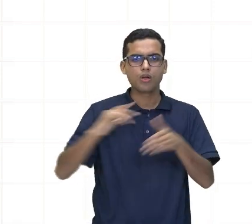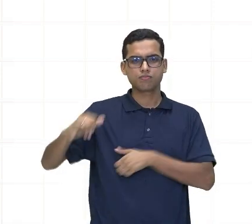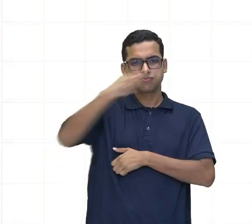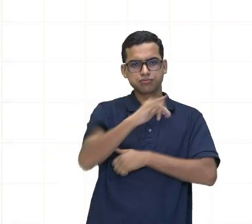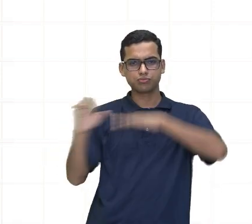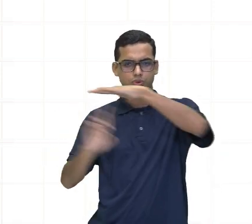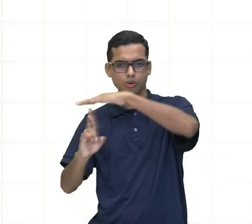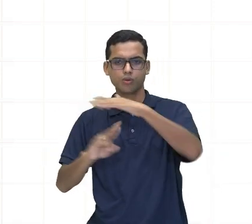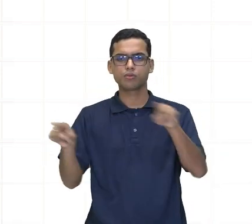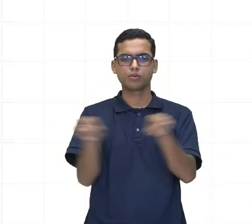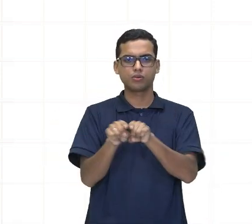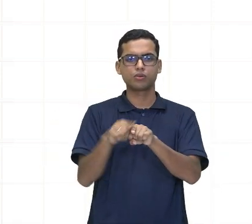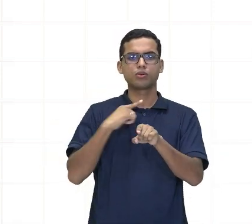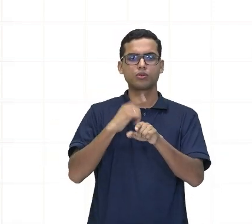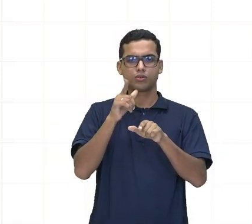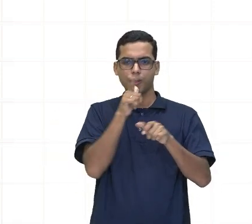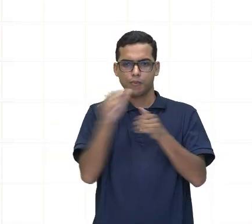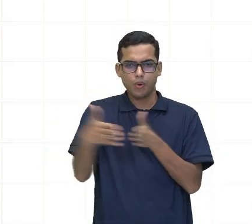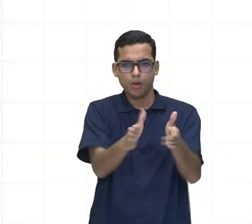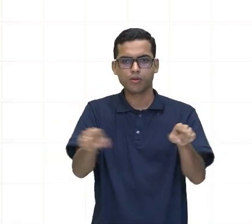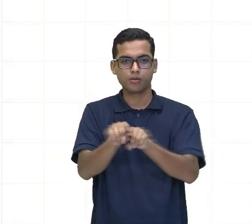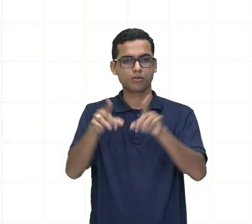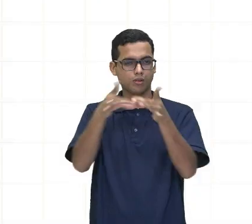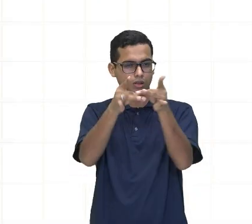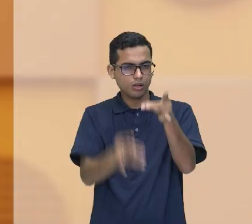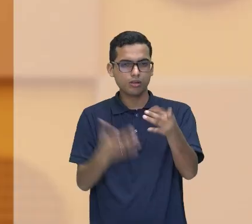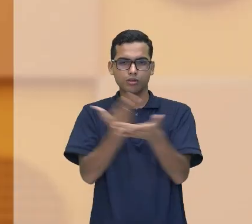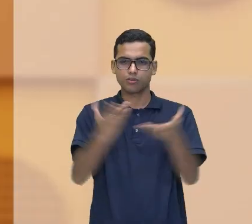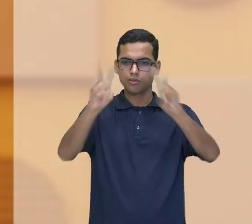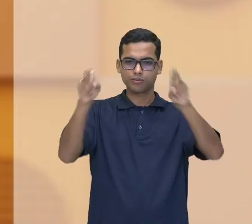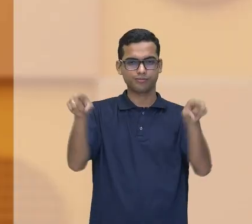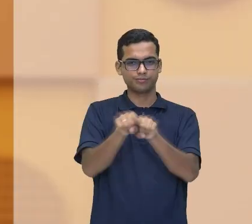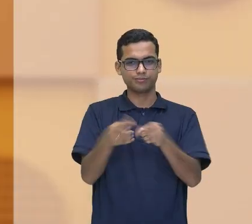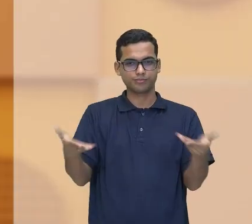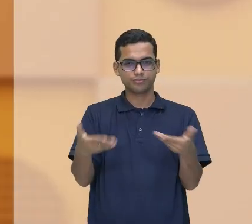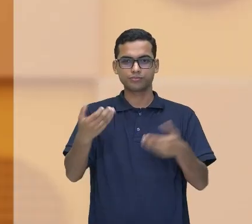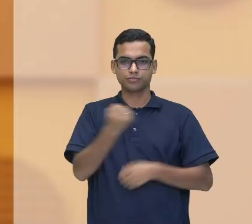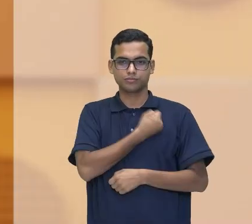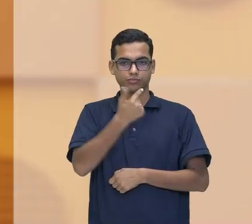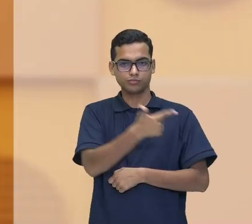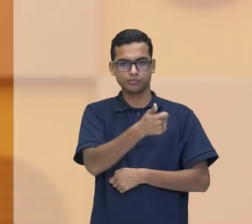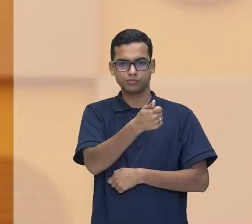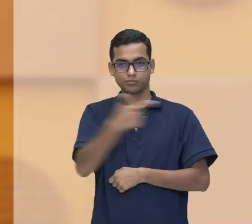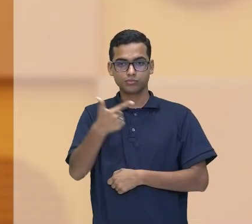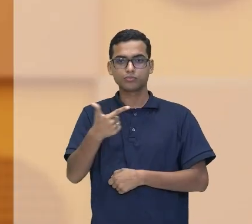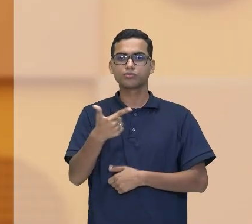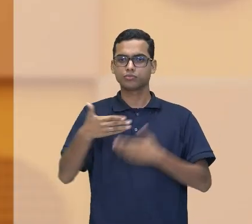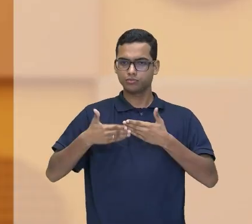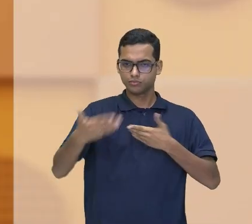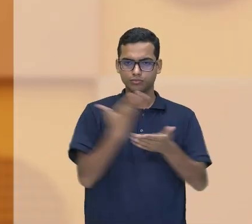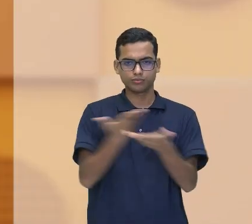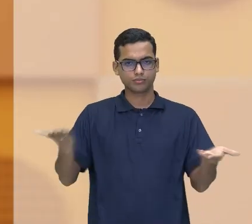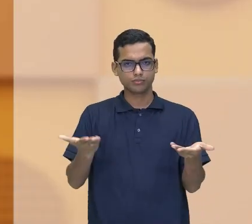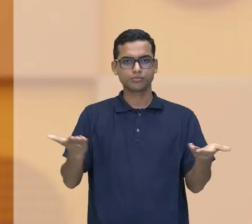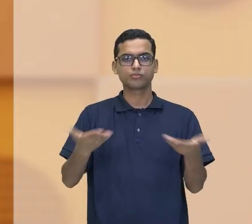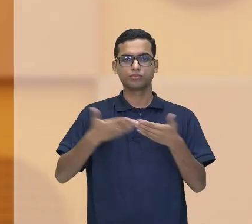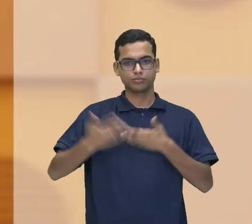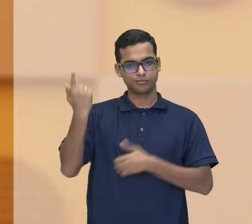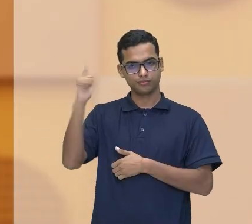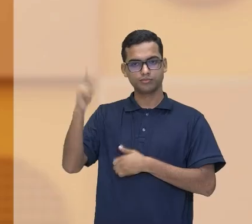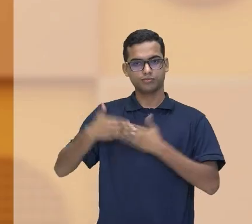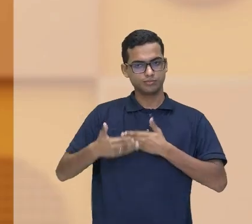Então, esses são os detalhamentos e o objeto de conhecimento da nossa aula de número 12 e vamos aí a mais uma aula de